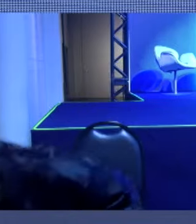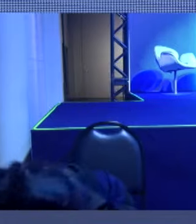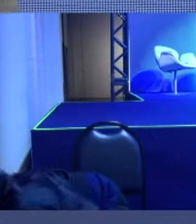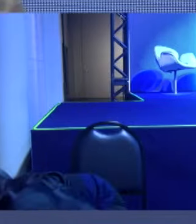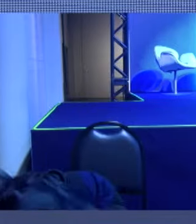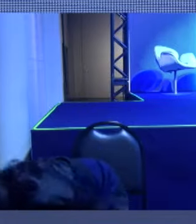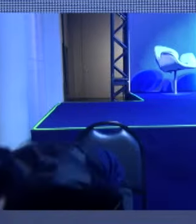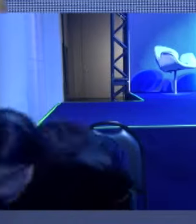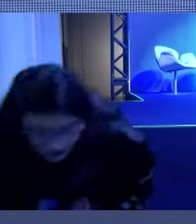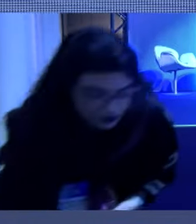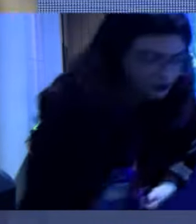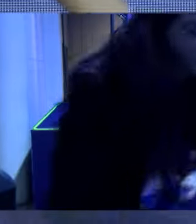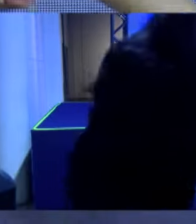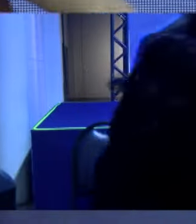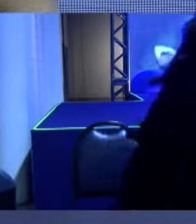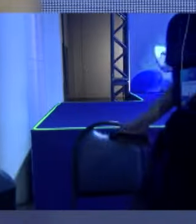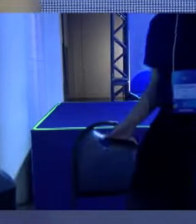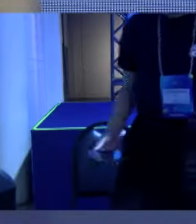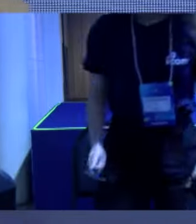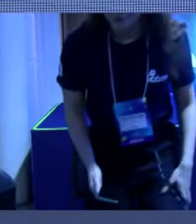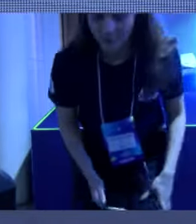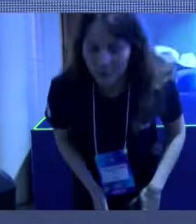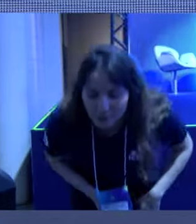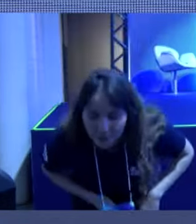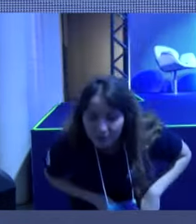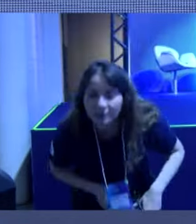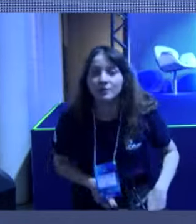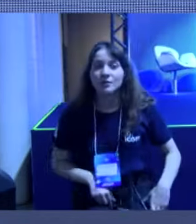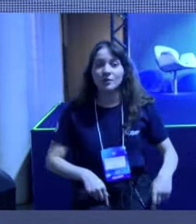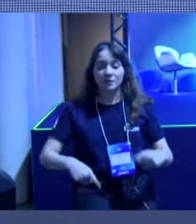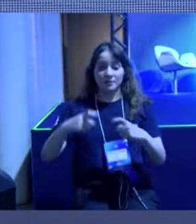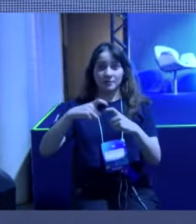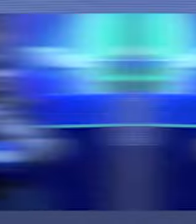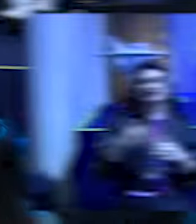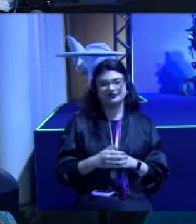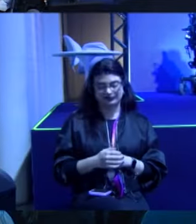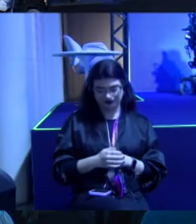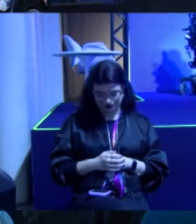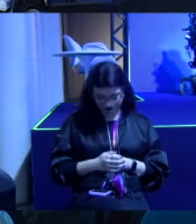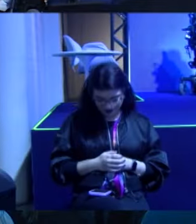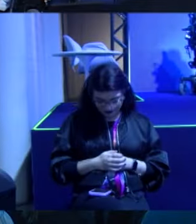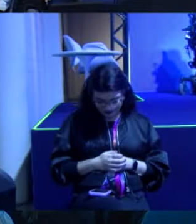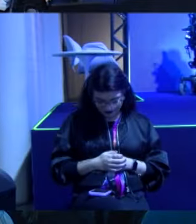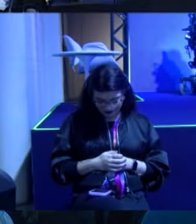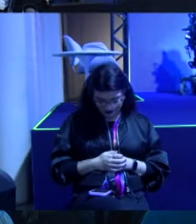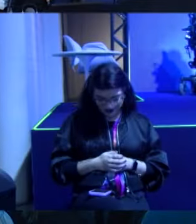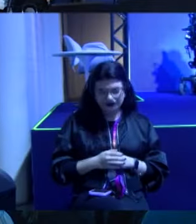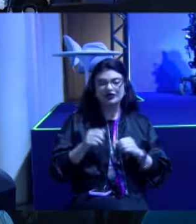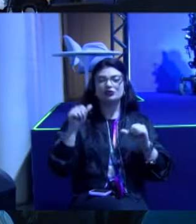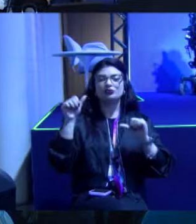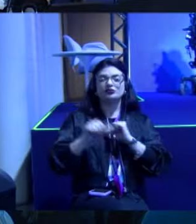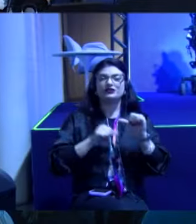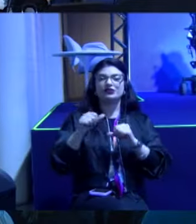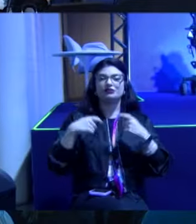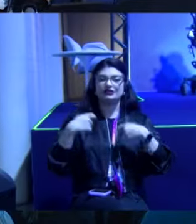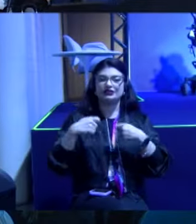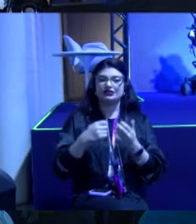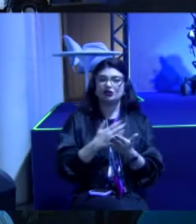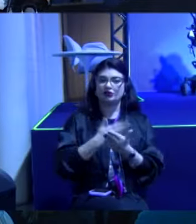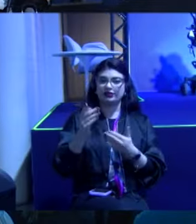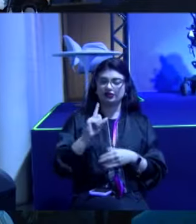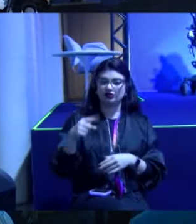tem quase praticamente um exército ali do lado dele para ajudar ele na tomada de decisão. Eu acho que a transformação tem que começar em todos nós também,